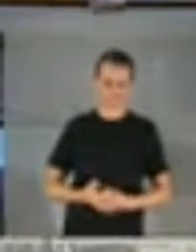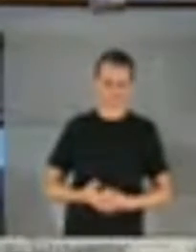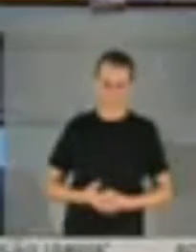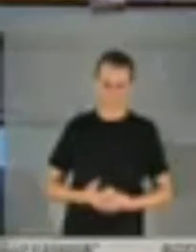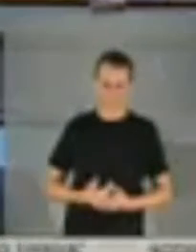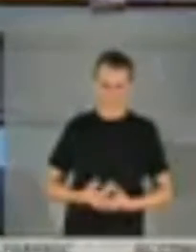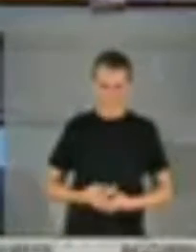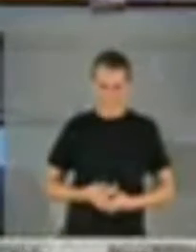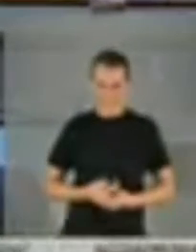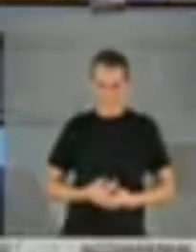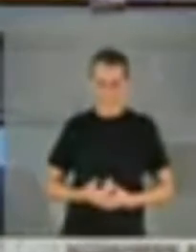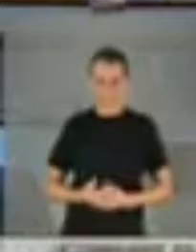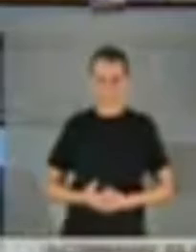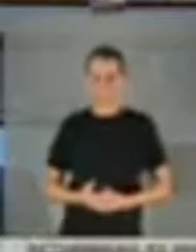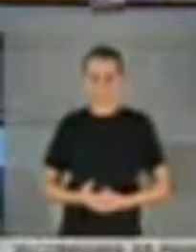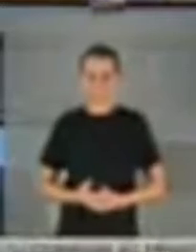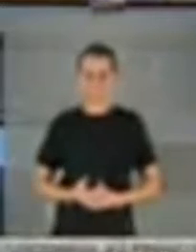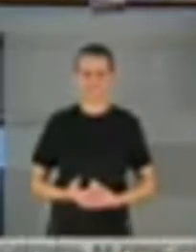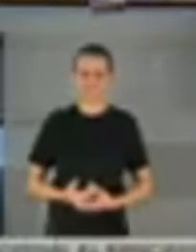Tá vendo?